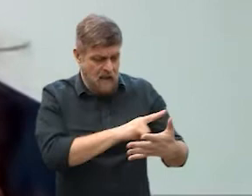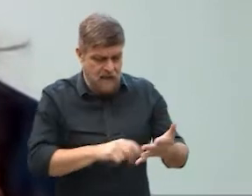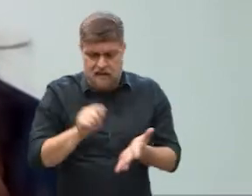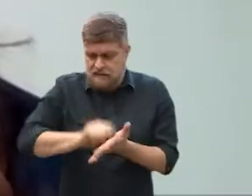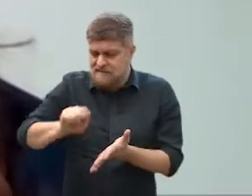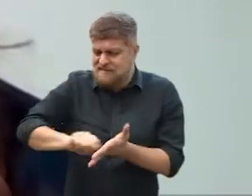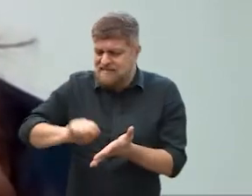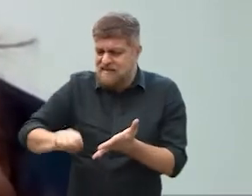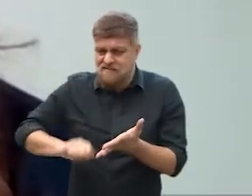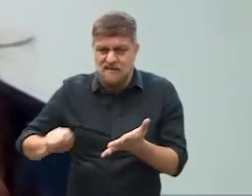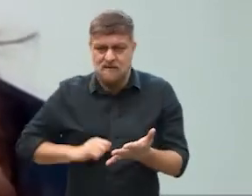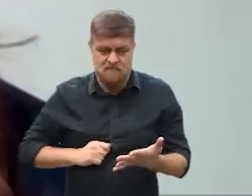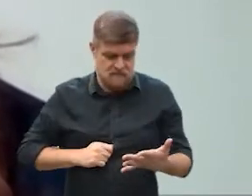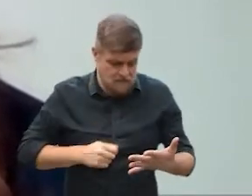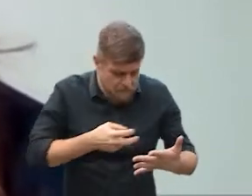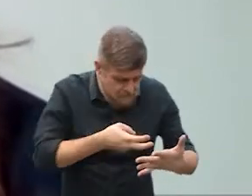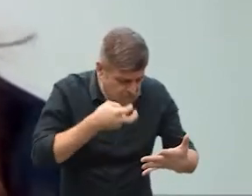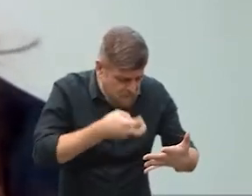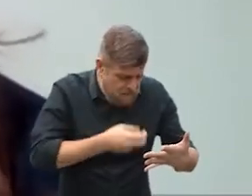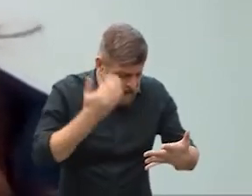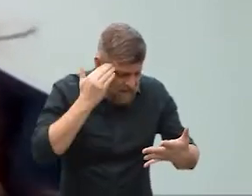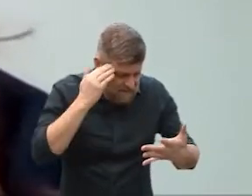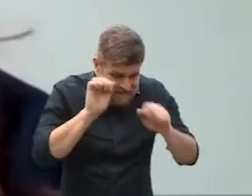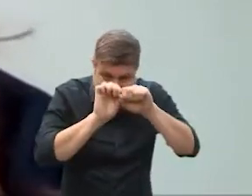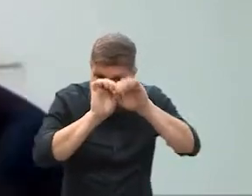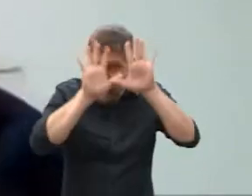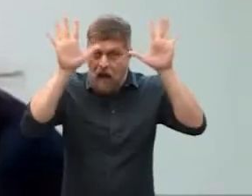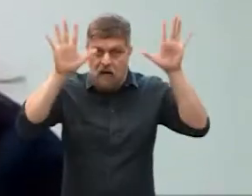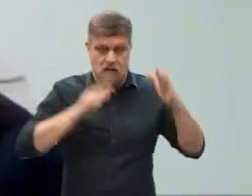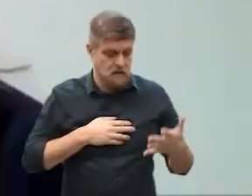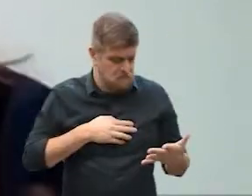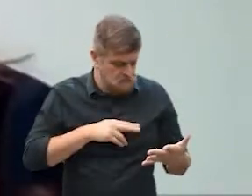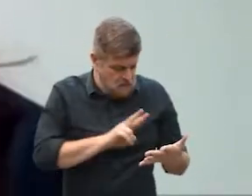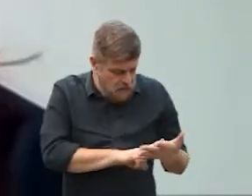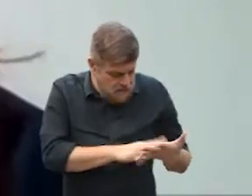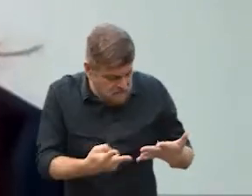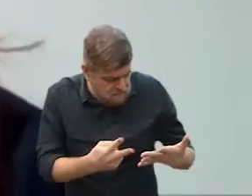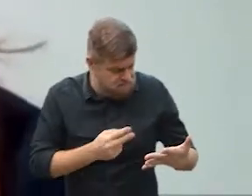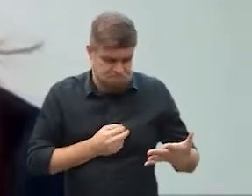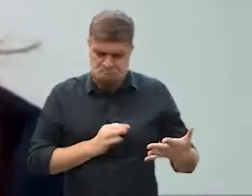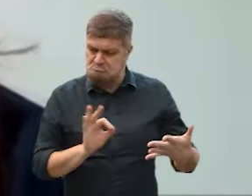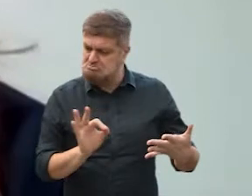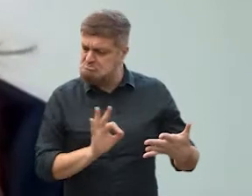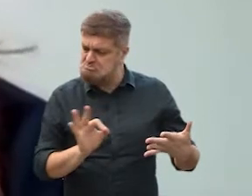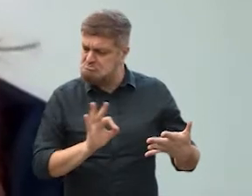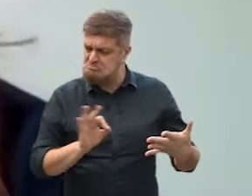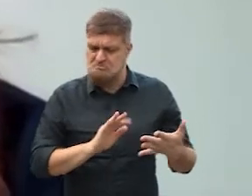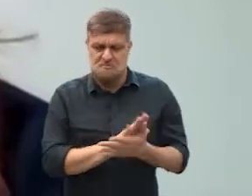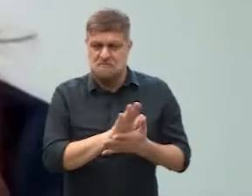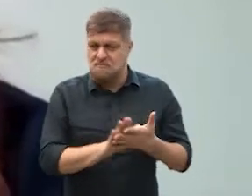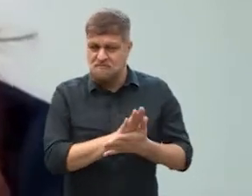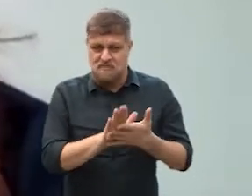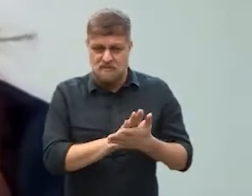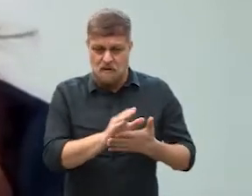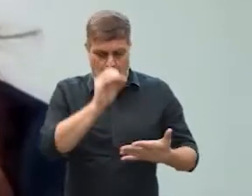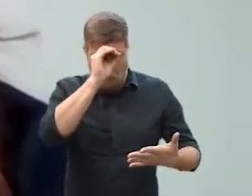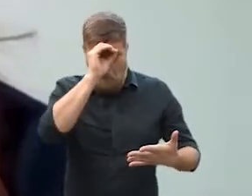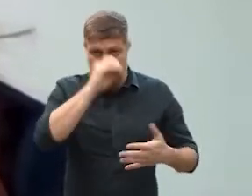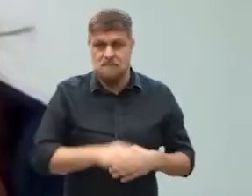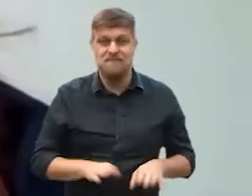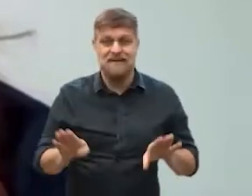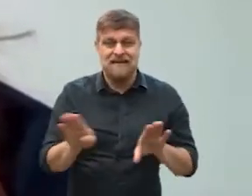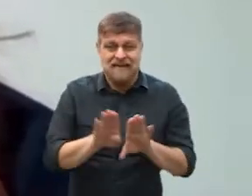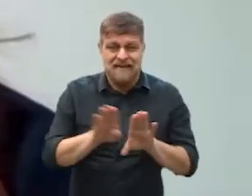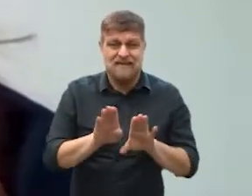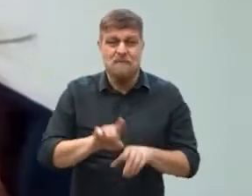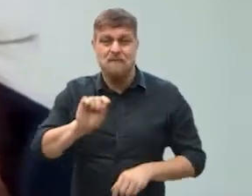eles não têm essa interpretação. De interpretação desse texto, exatamente, perfeitamente. E também, por essa falta